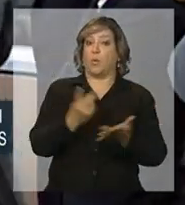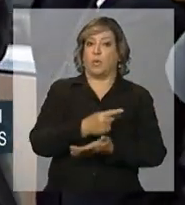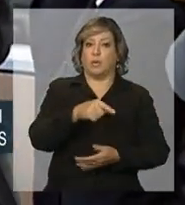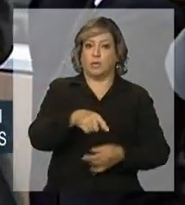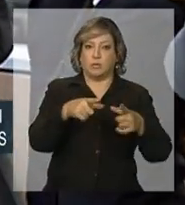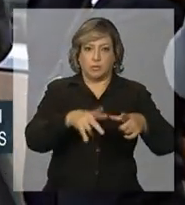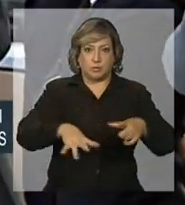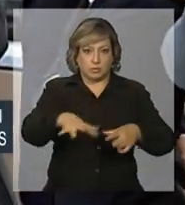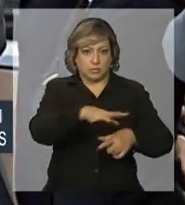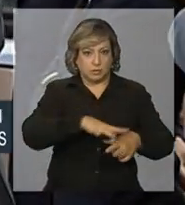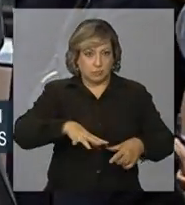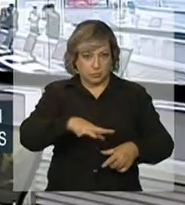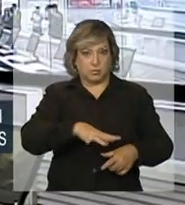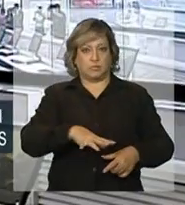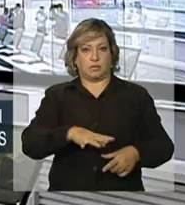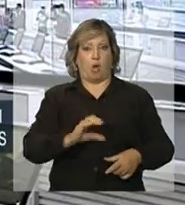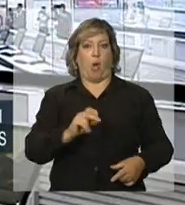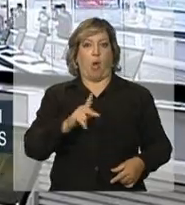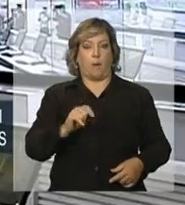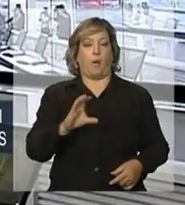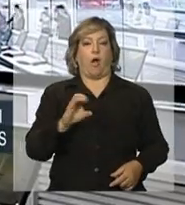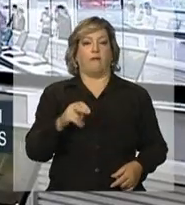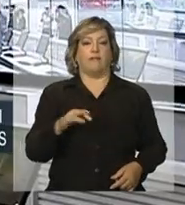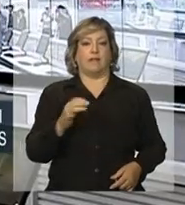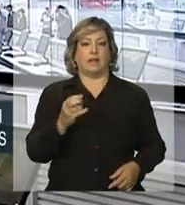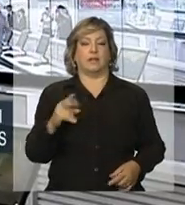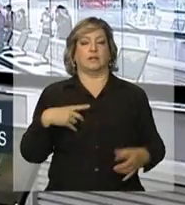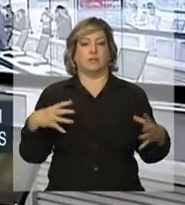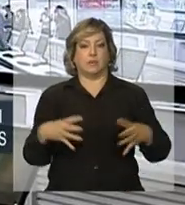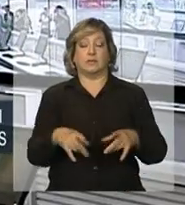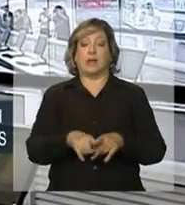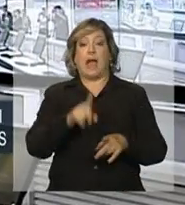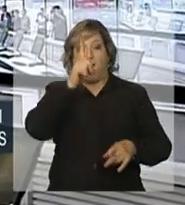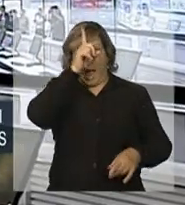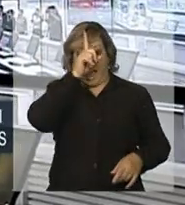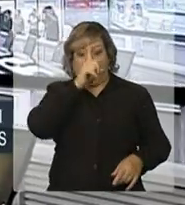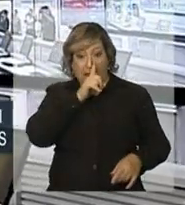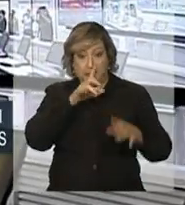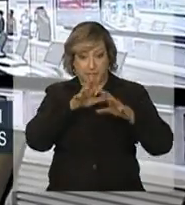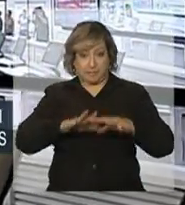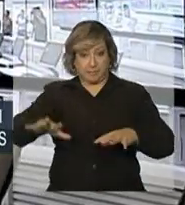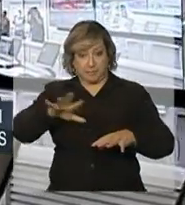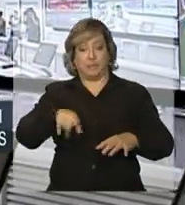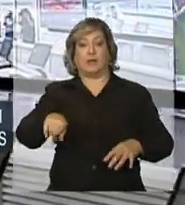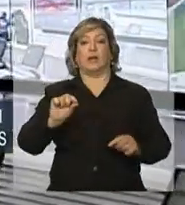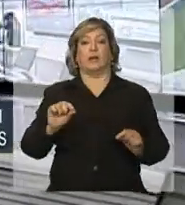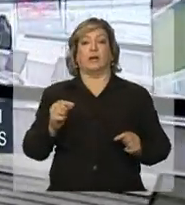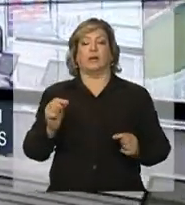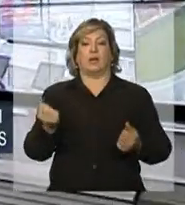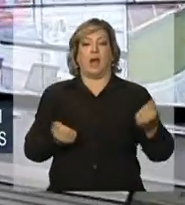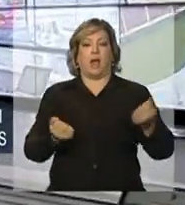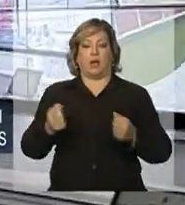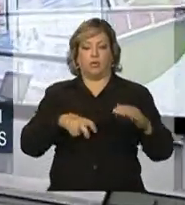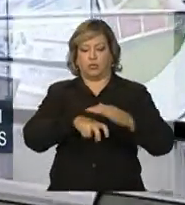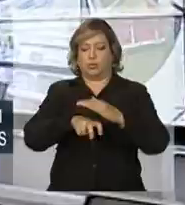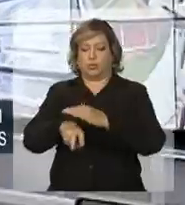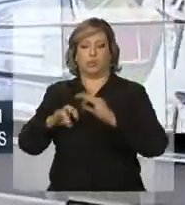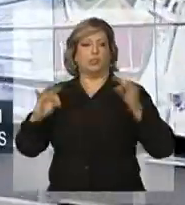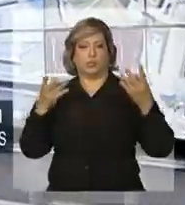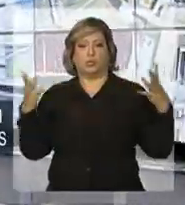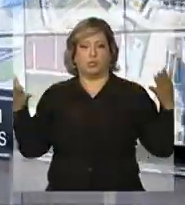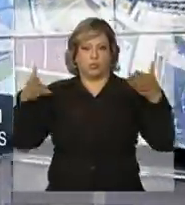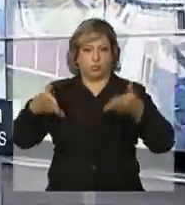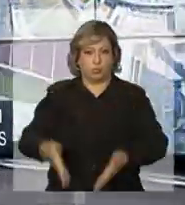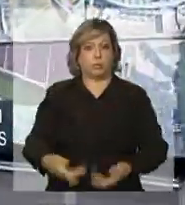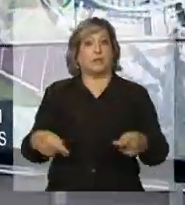uma área que é diretamente impactada pela Copa das Confederações, e a área amarela é uma área, por exemplo, ali é uma área de estacionamentos dos veículos de todo mundo, então uma área que também